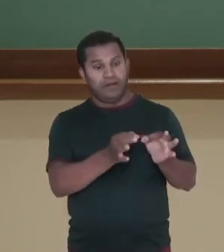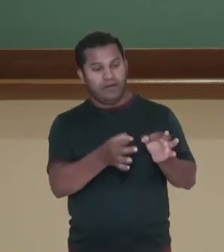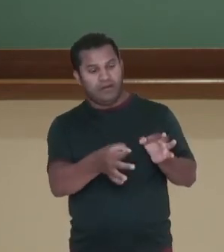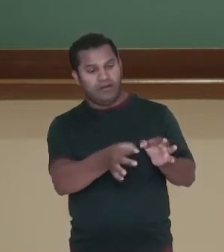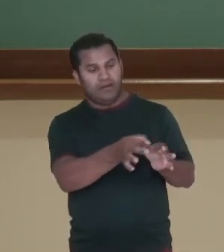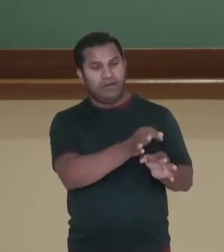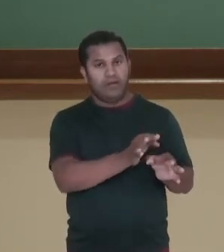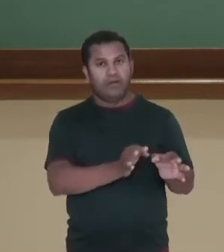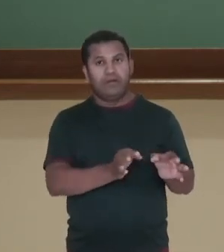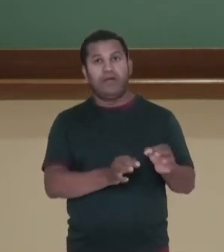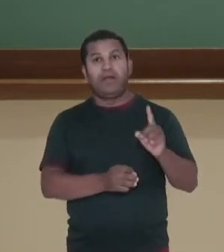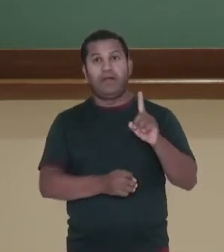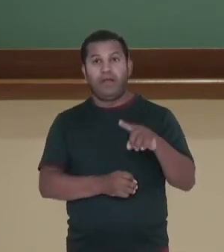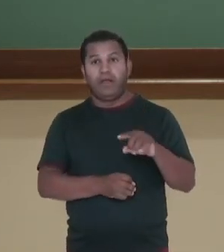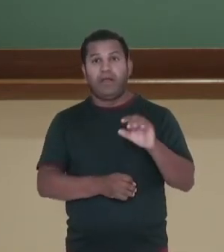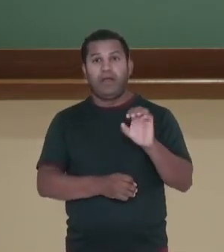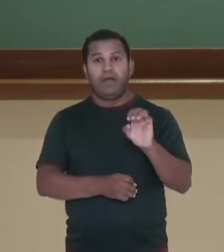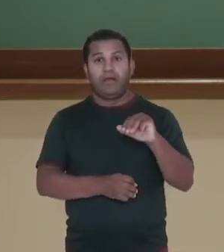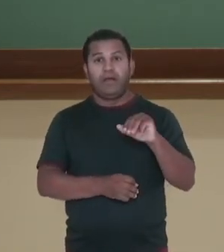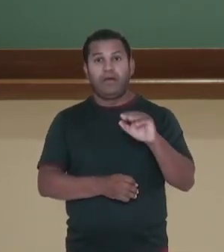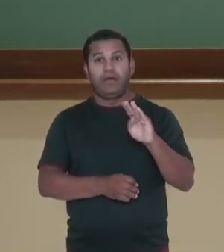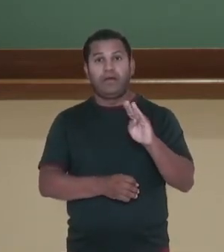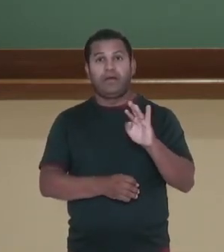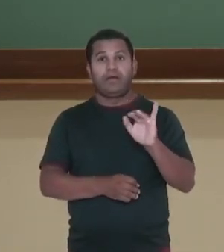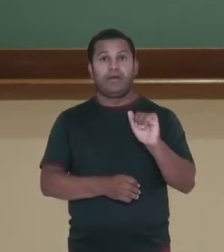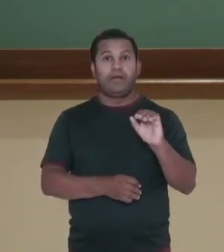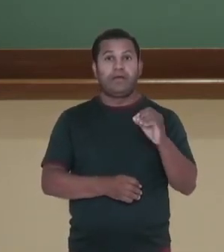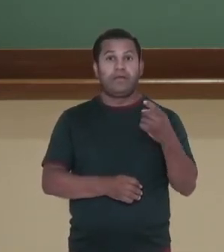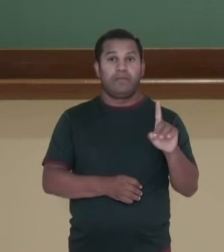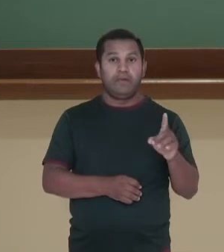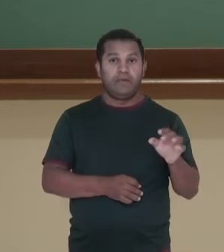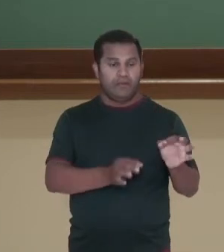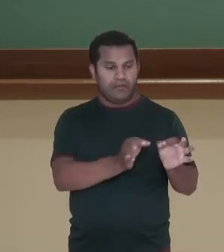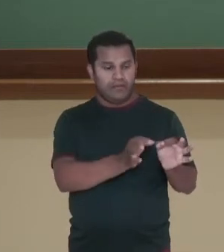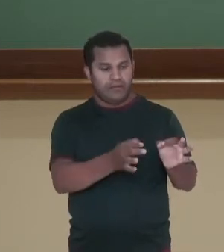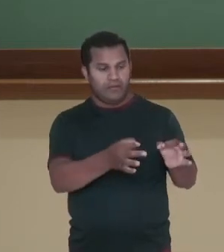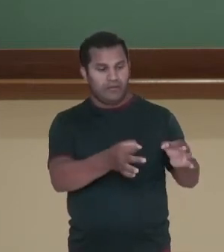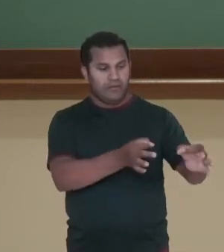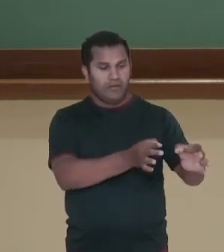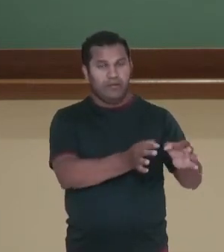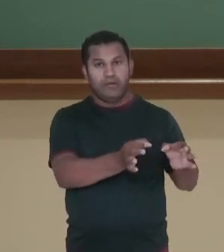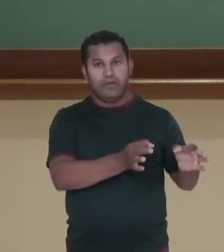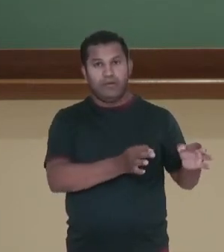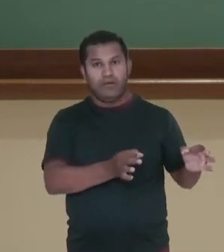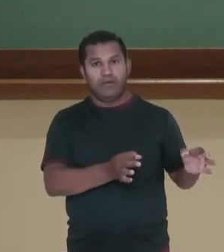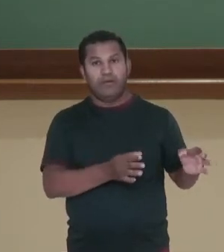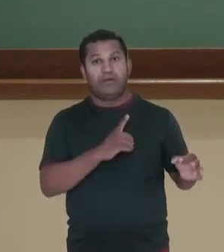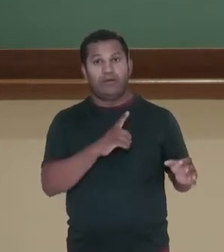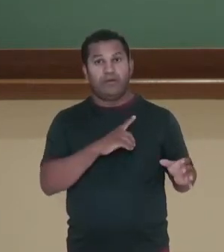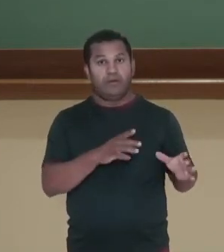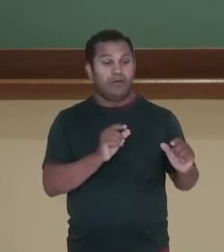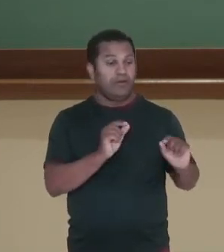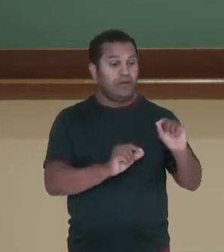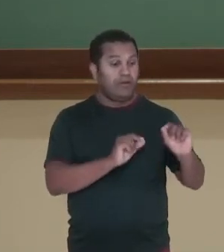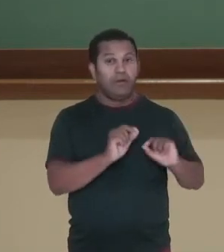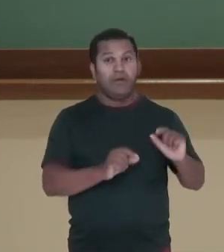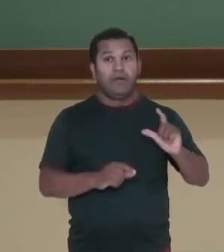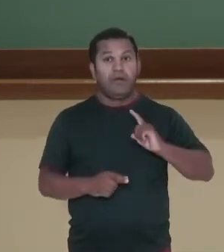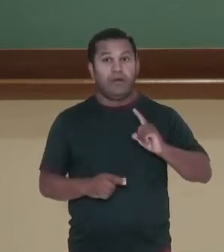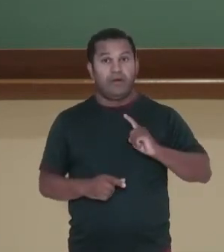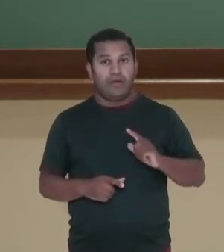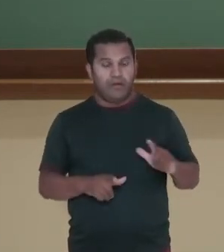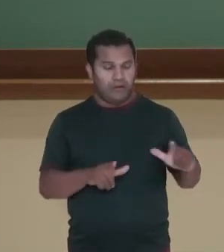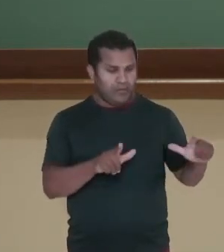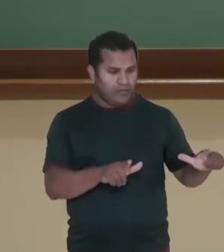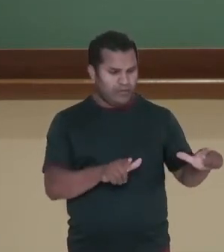embriãozinho. Já é um ser vivo? É considerado um ser vivo para a ciência. Para a ciência, ser vivo é a partir do